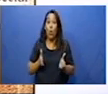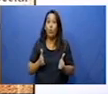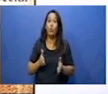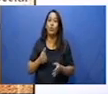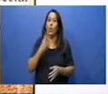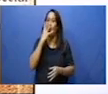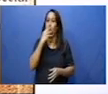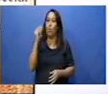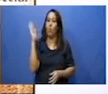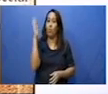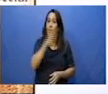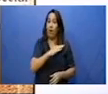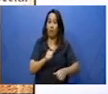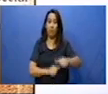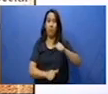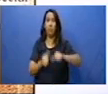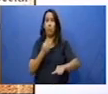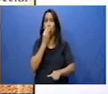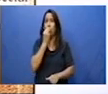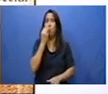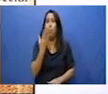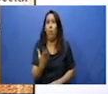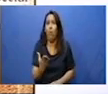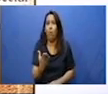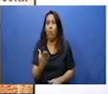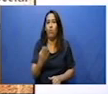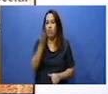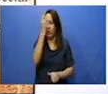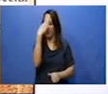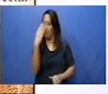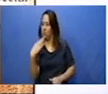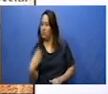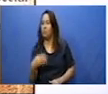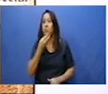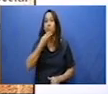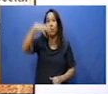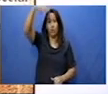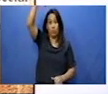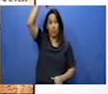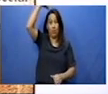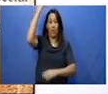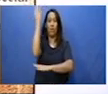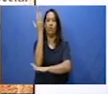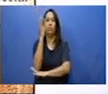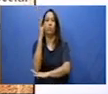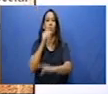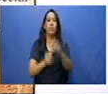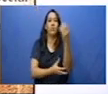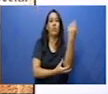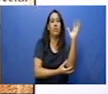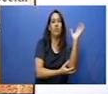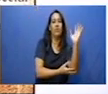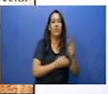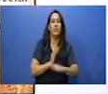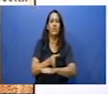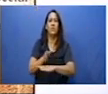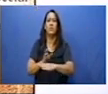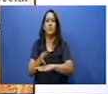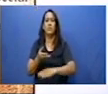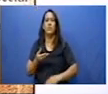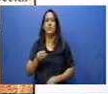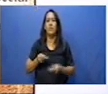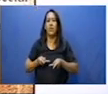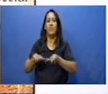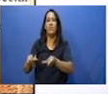bom, recebeu uma homenagem quando o príncipe encantado veio à floresta. De passagem para visitar amigos pessoais,